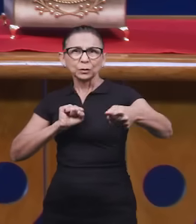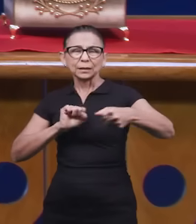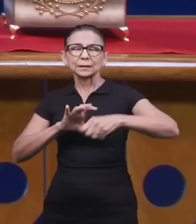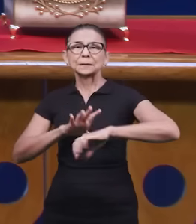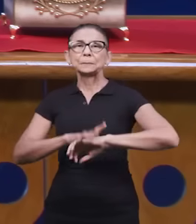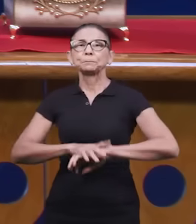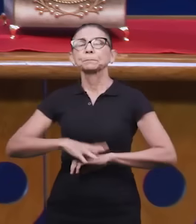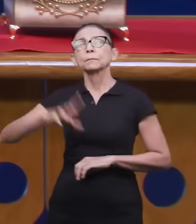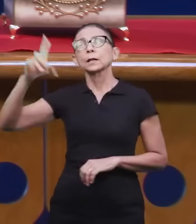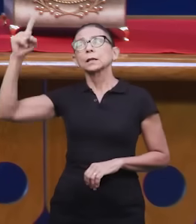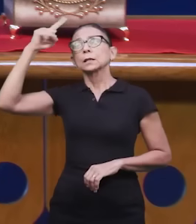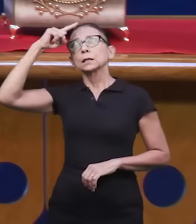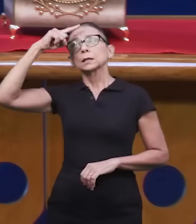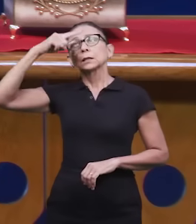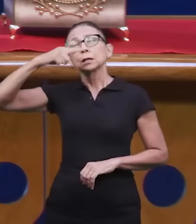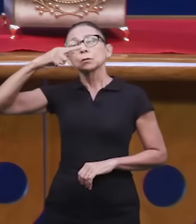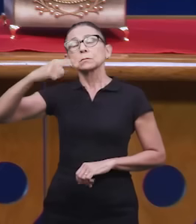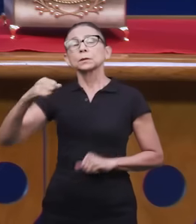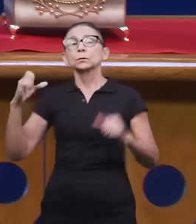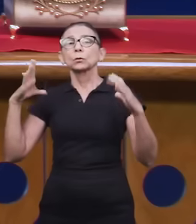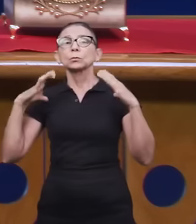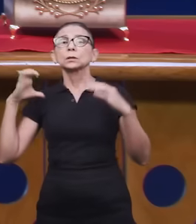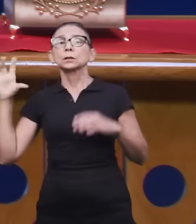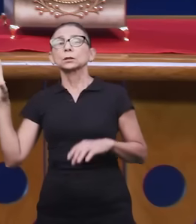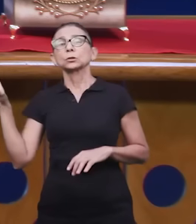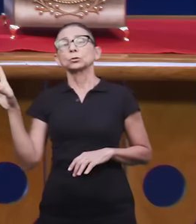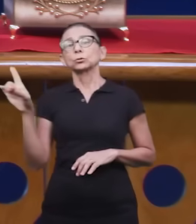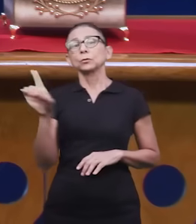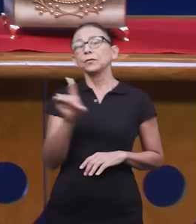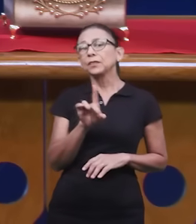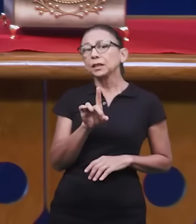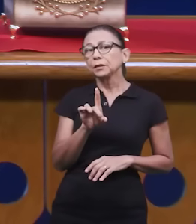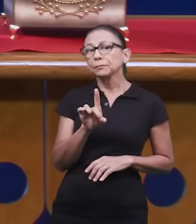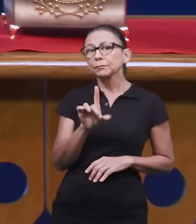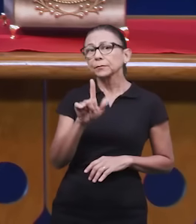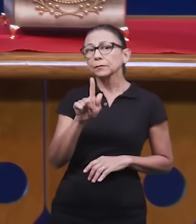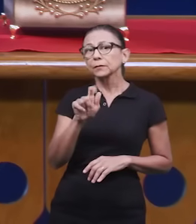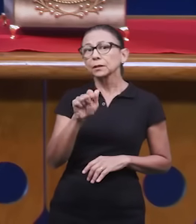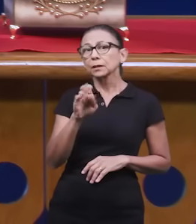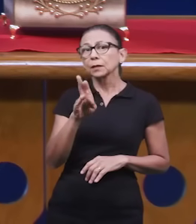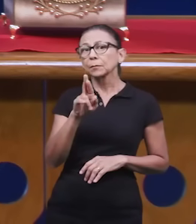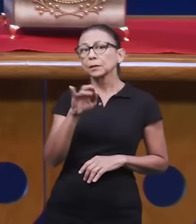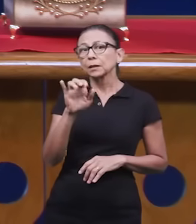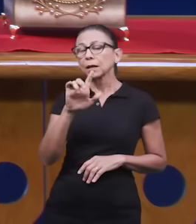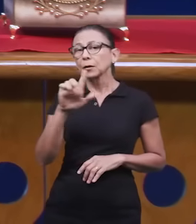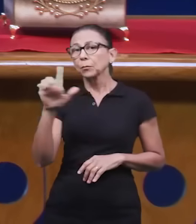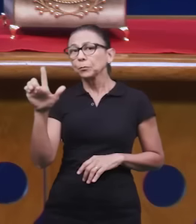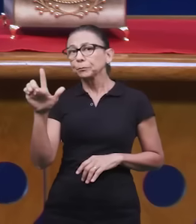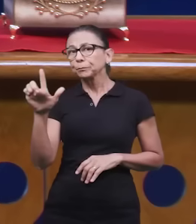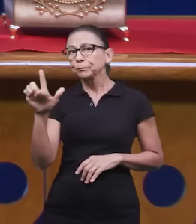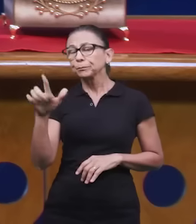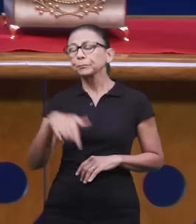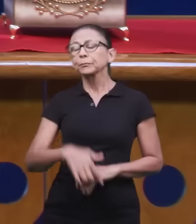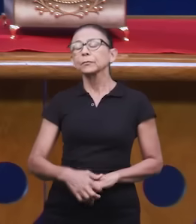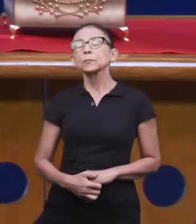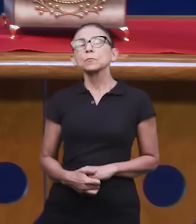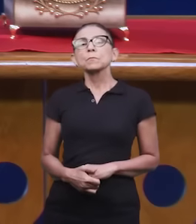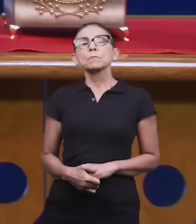as revelações e dá também as interpretações das revelações. Fez isso com Daniel várias